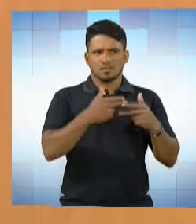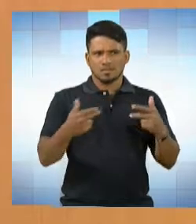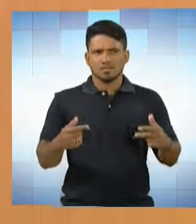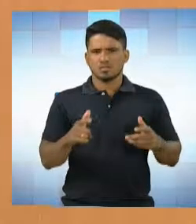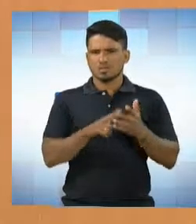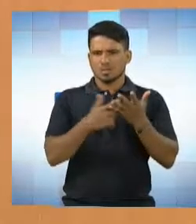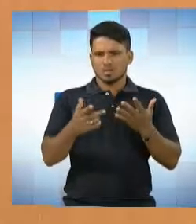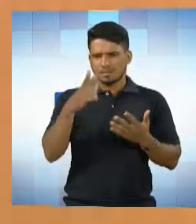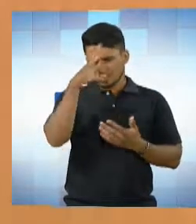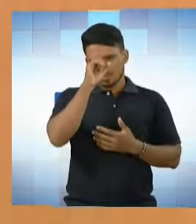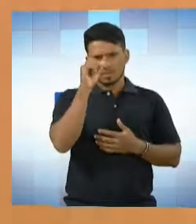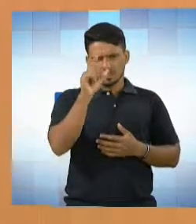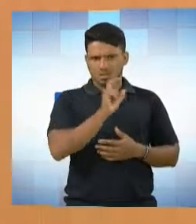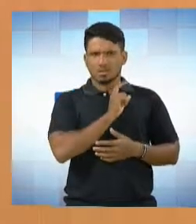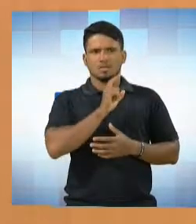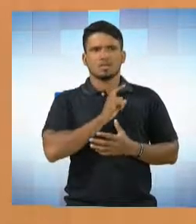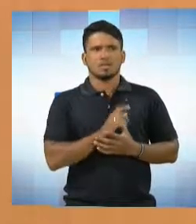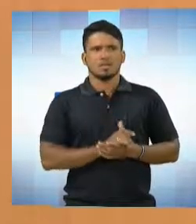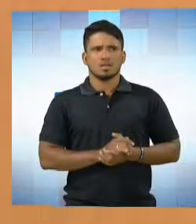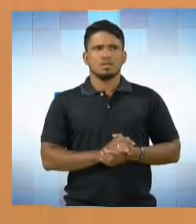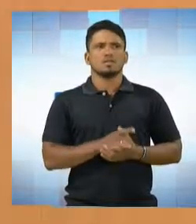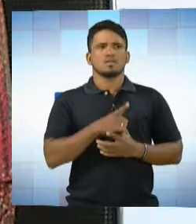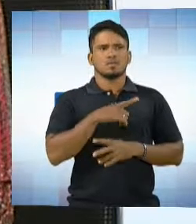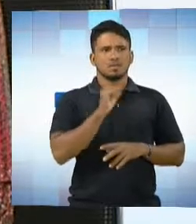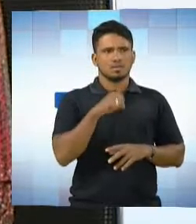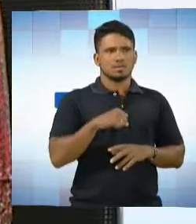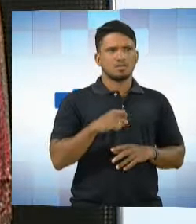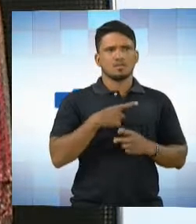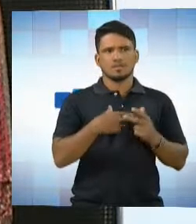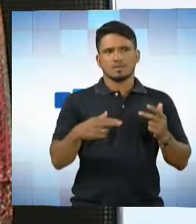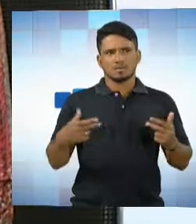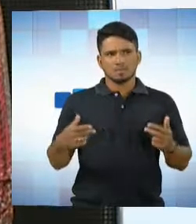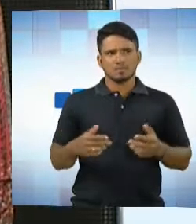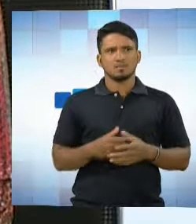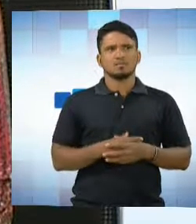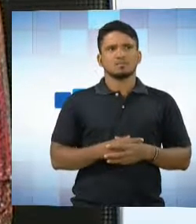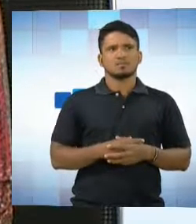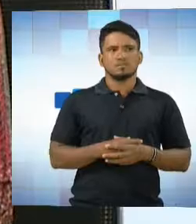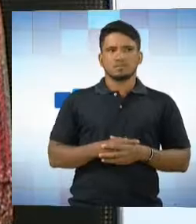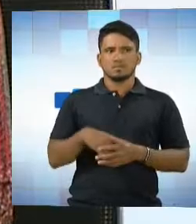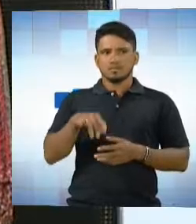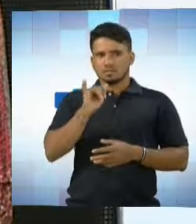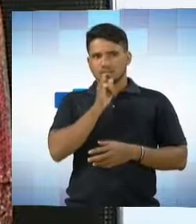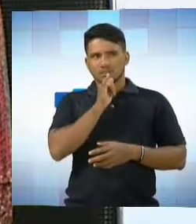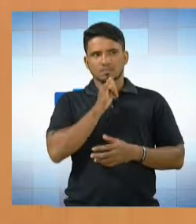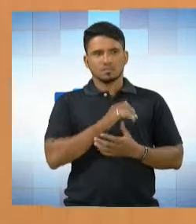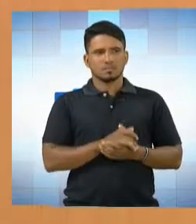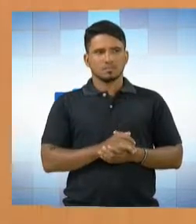o jornalista aprender nessa área, Tem Lindalva? sim, tem muita coisa. Tá. Por